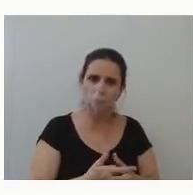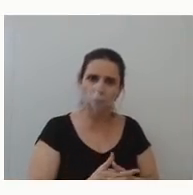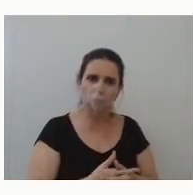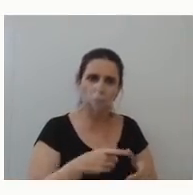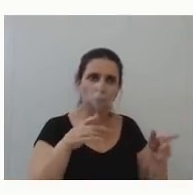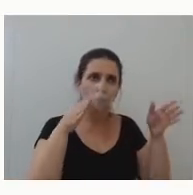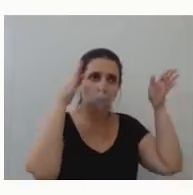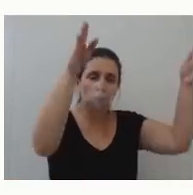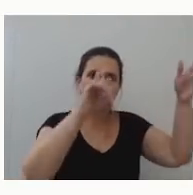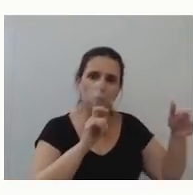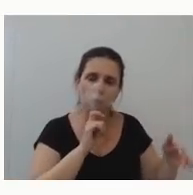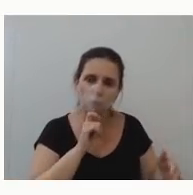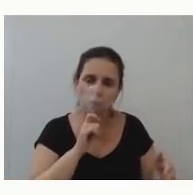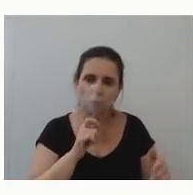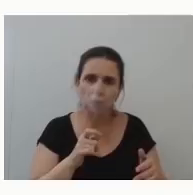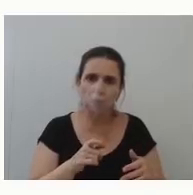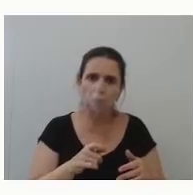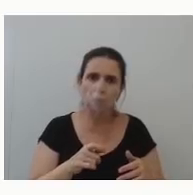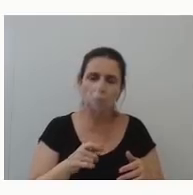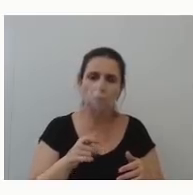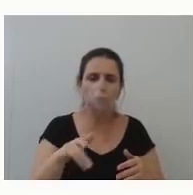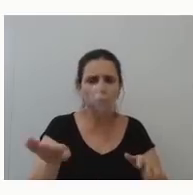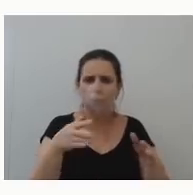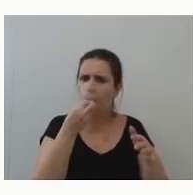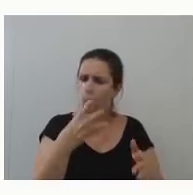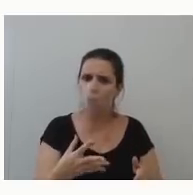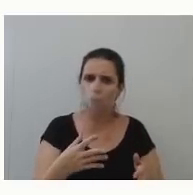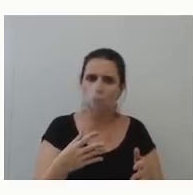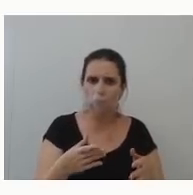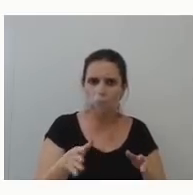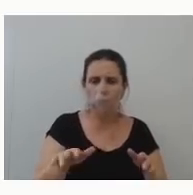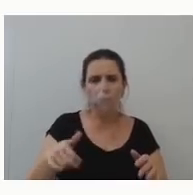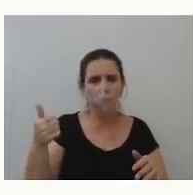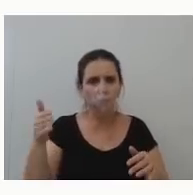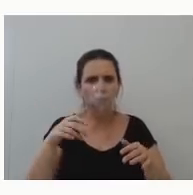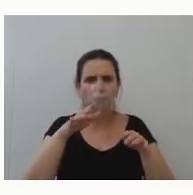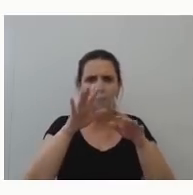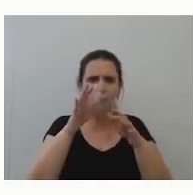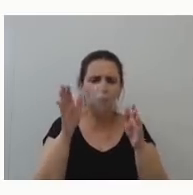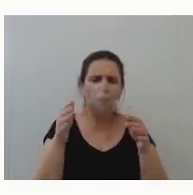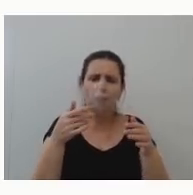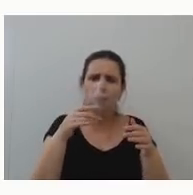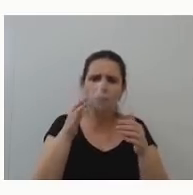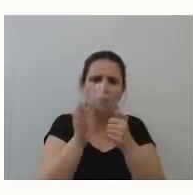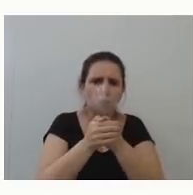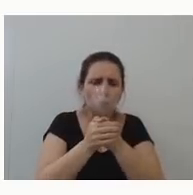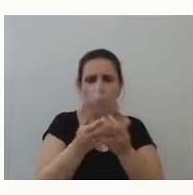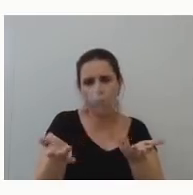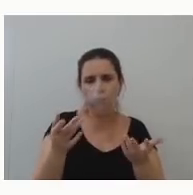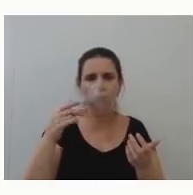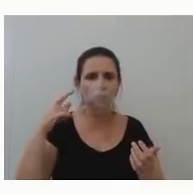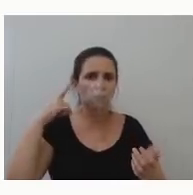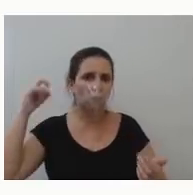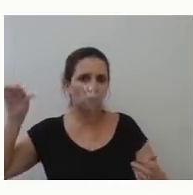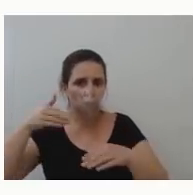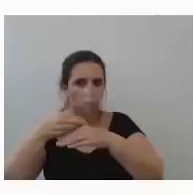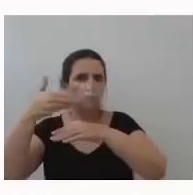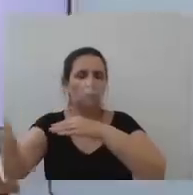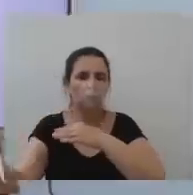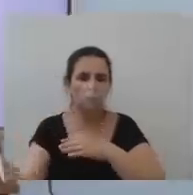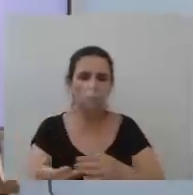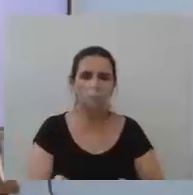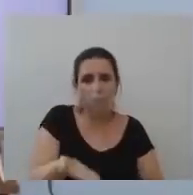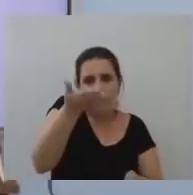o ruídozinho do ar-condicionado, ele neutraliza um pouco o ruído de fora. E você eleva um pouquinho a voz, tá